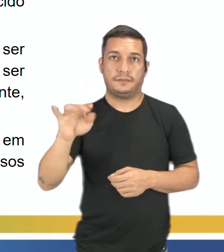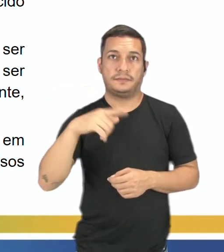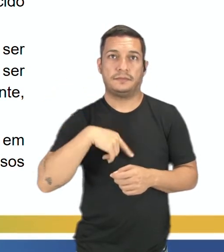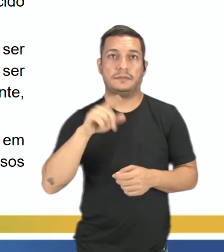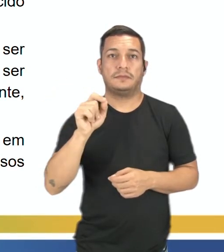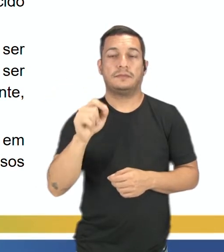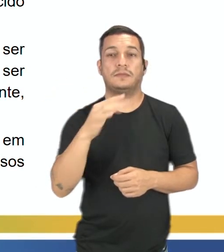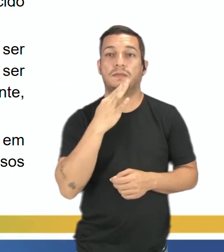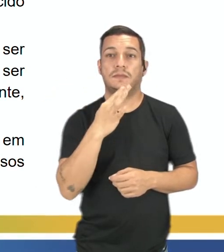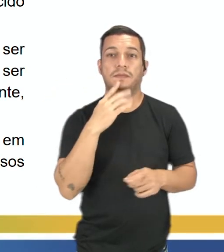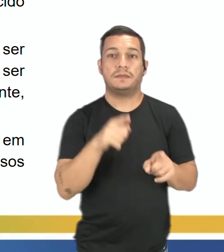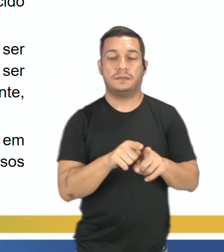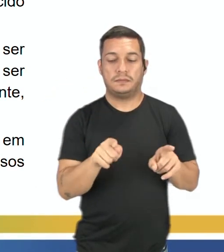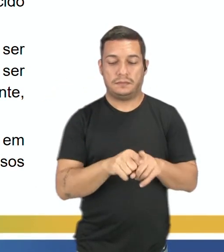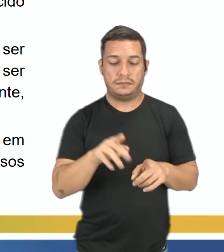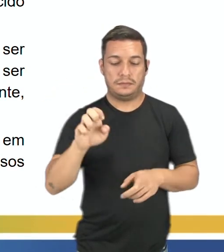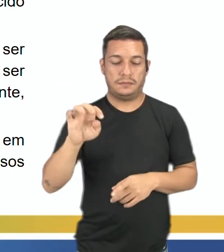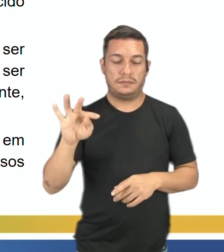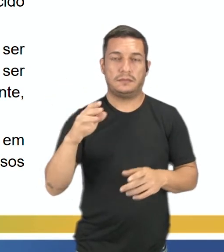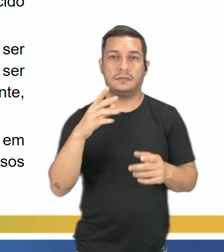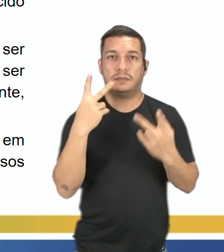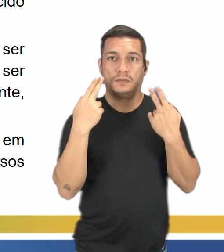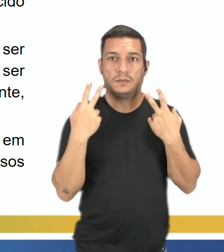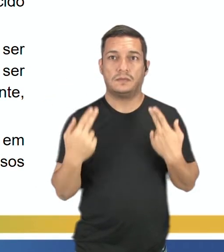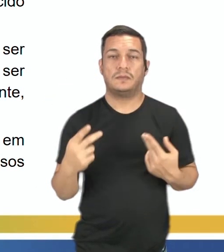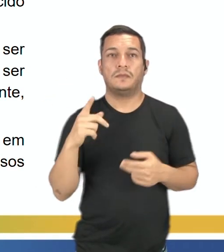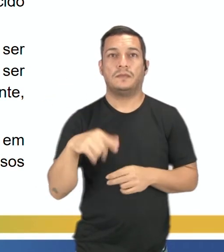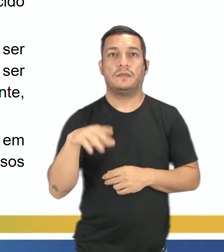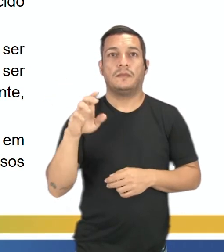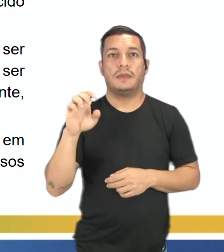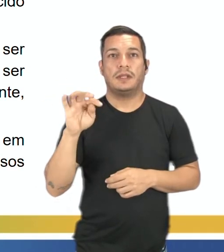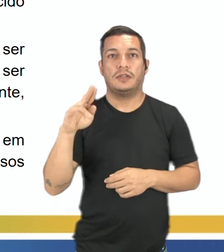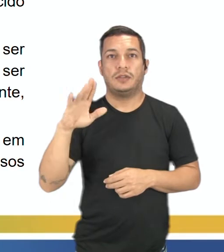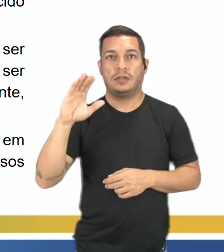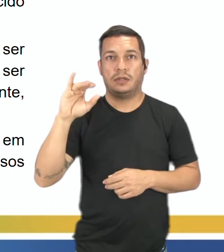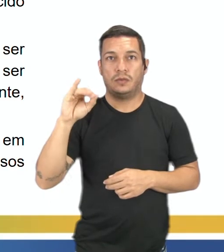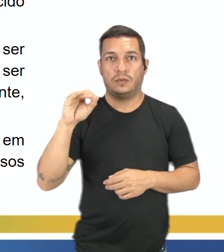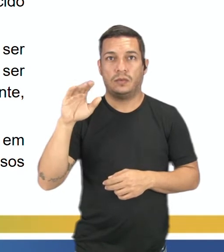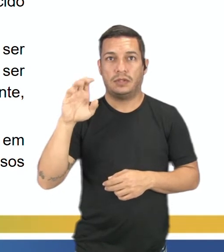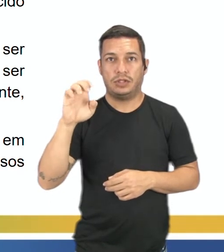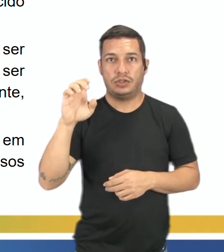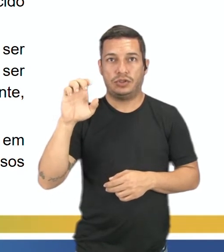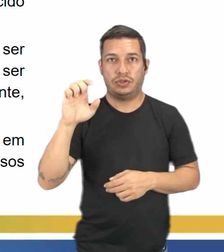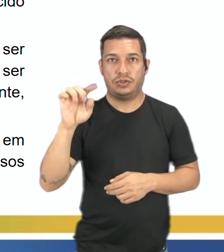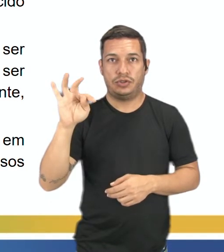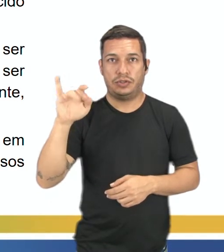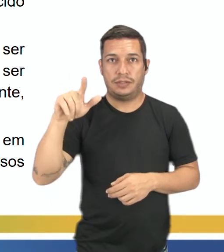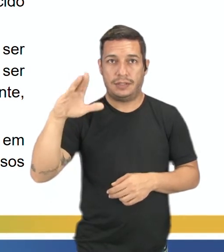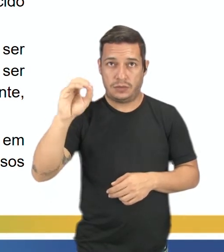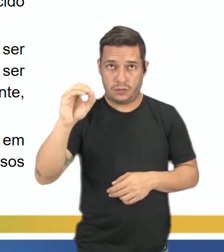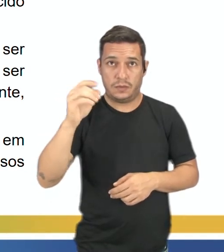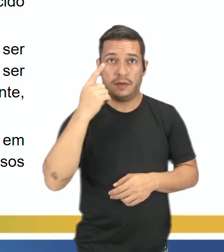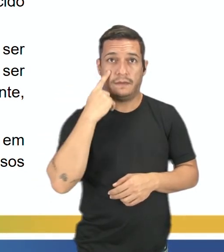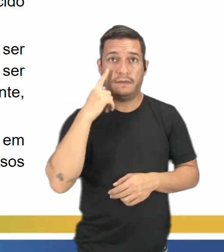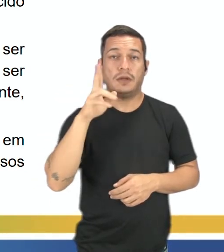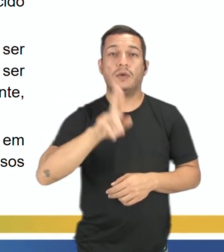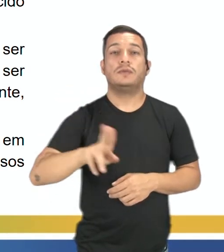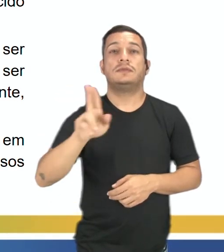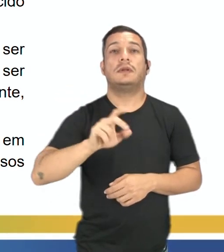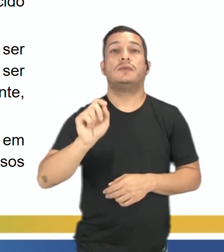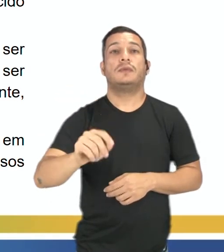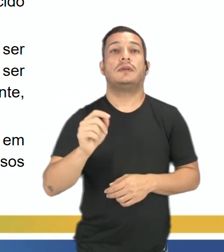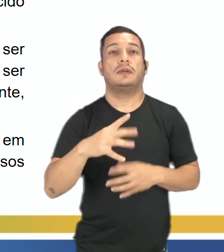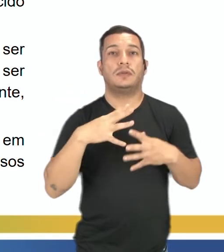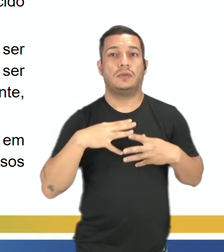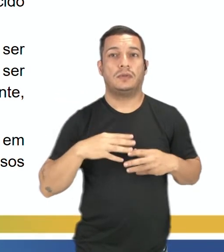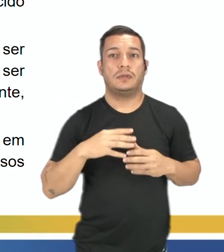sendo conhecido também como o que é ted etílico ou éter etílico e se essa gente era usado como